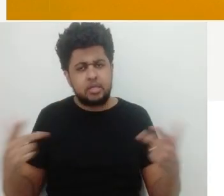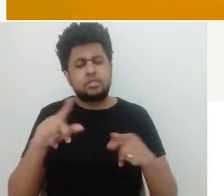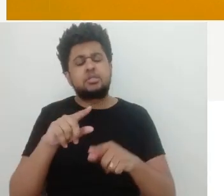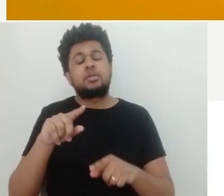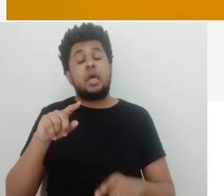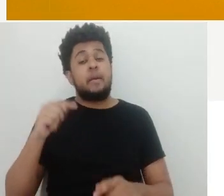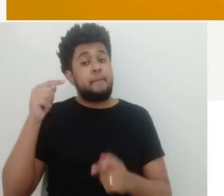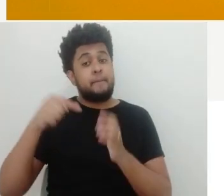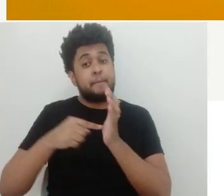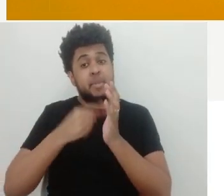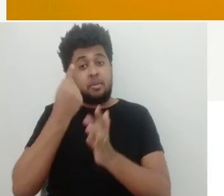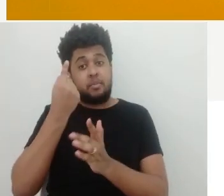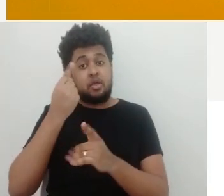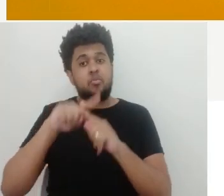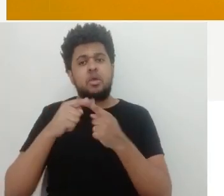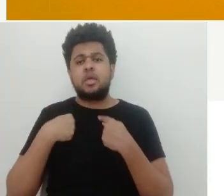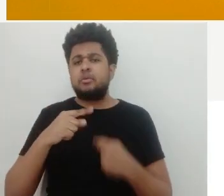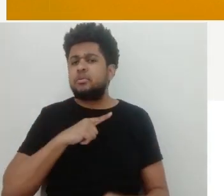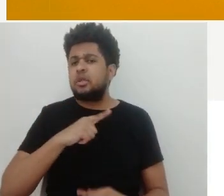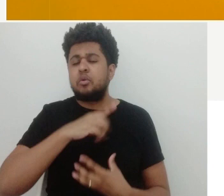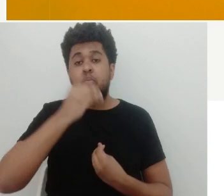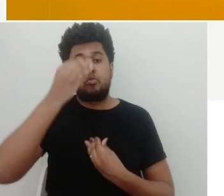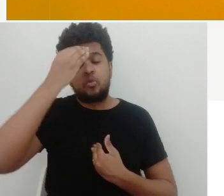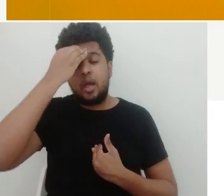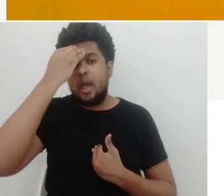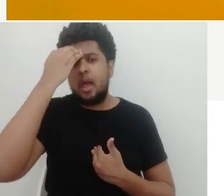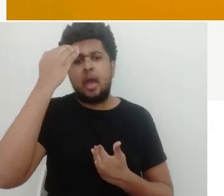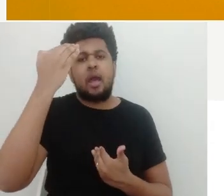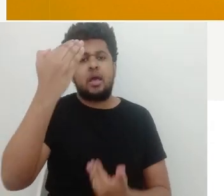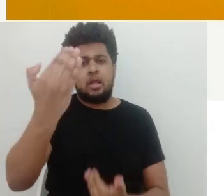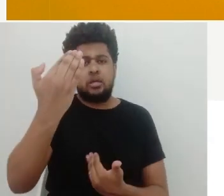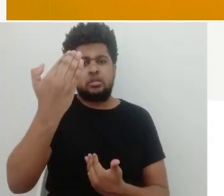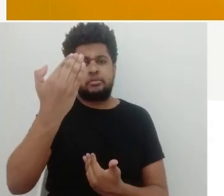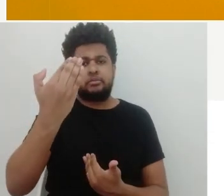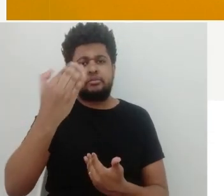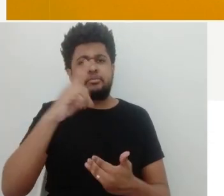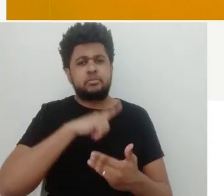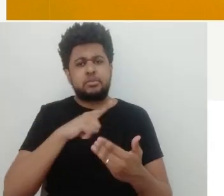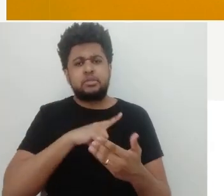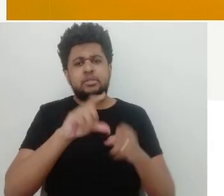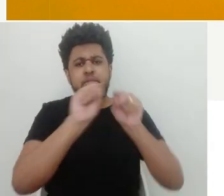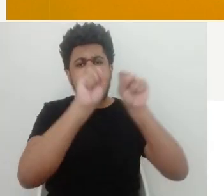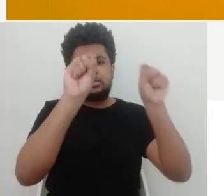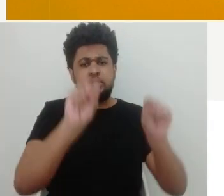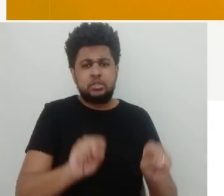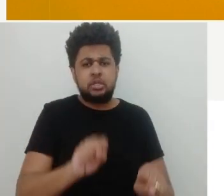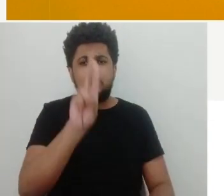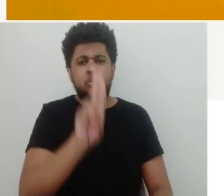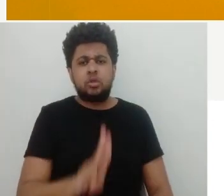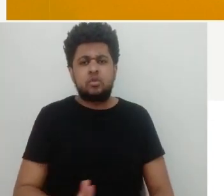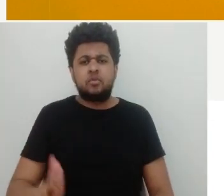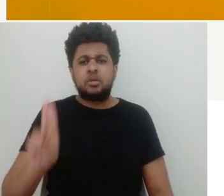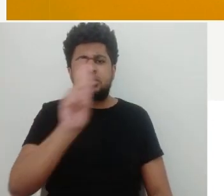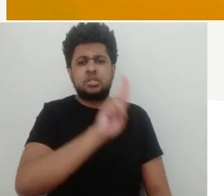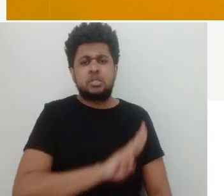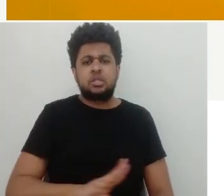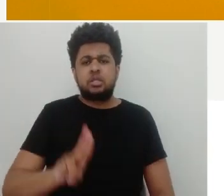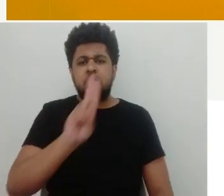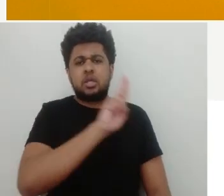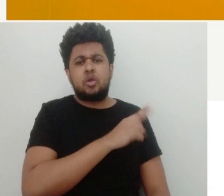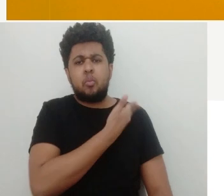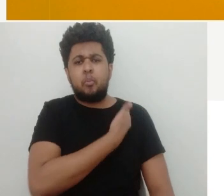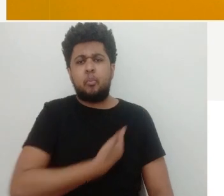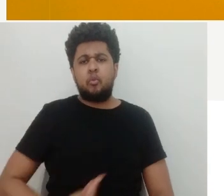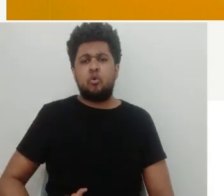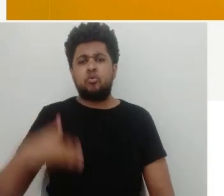uma imensa gratidão pelo sistema universitário público brasileiro. Realmente eu não seria quem